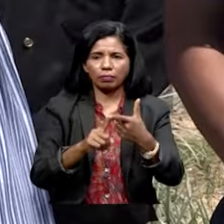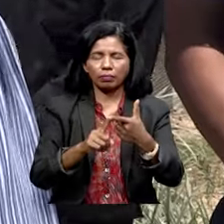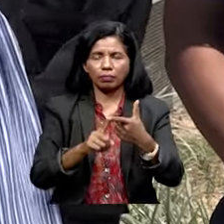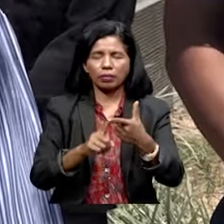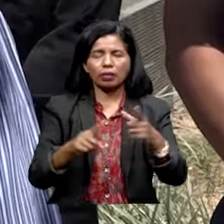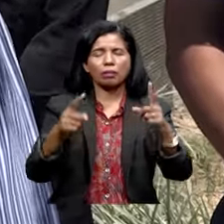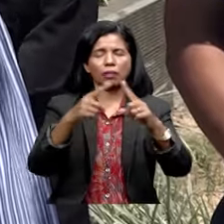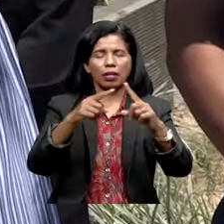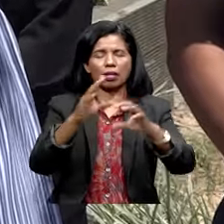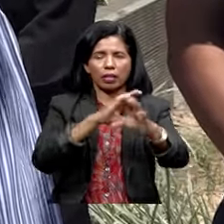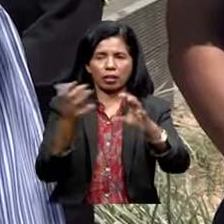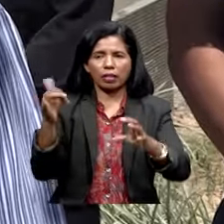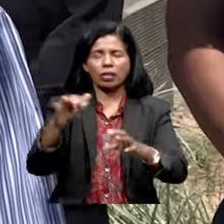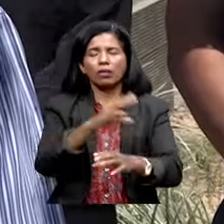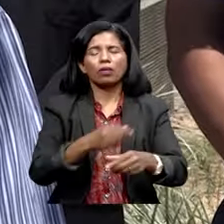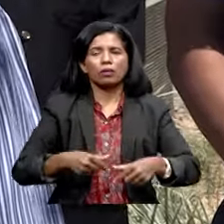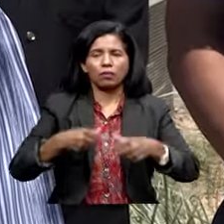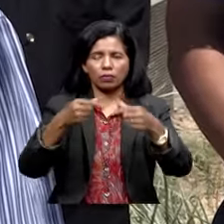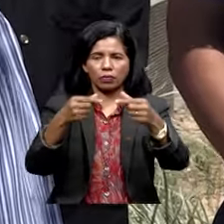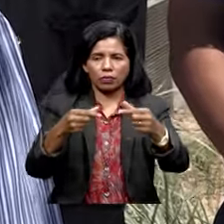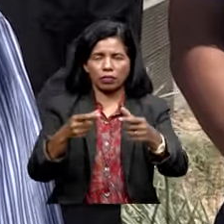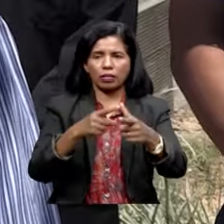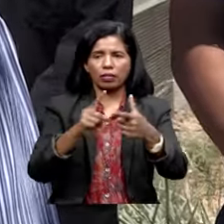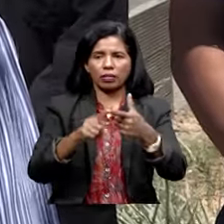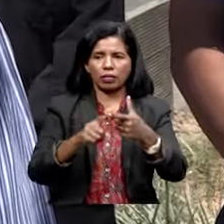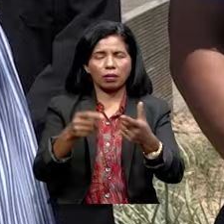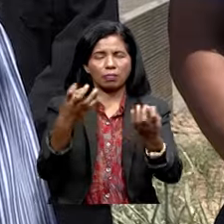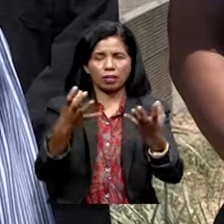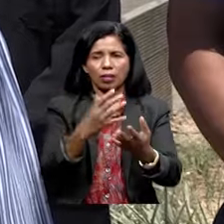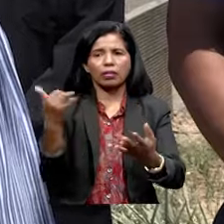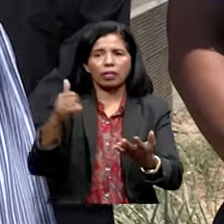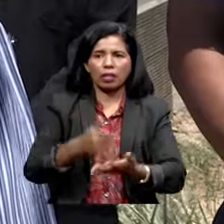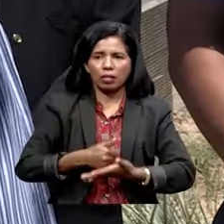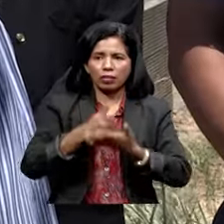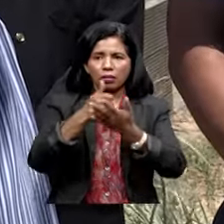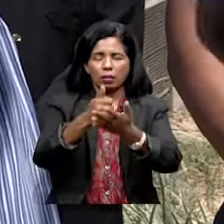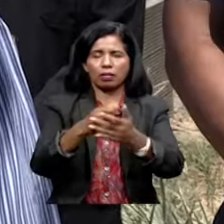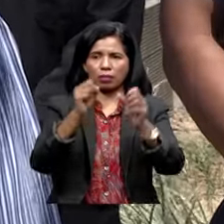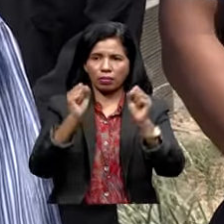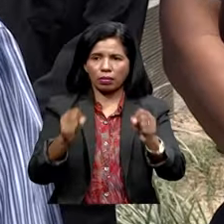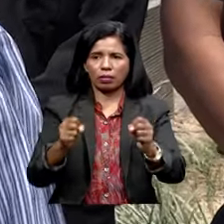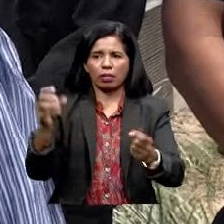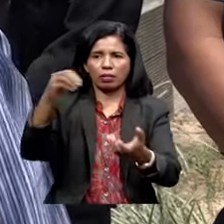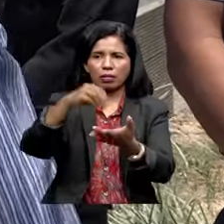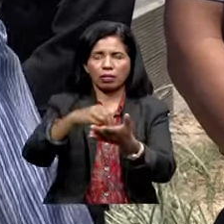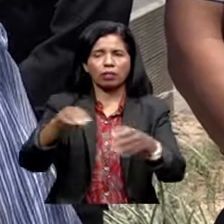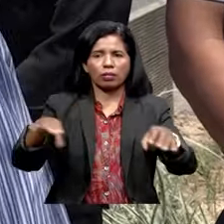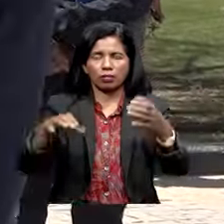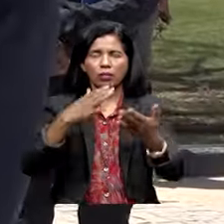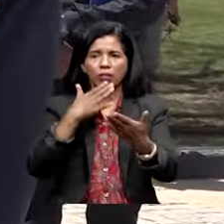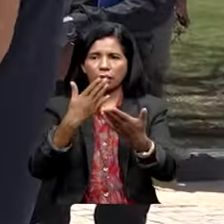para carta de serré, fora de corbaça, né? Fora. Potong buat balu, apa yang buat balu perlu dibela ke sekolah lalu servis dia